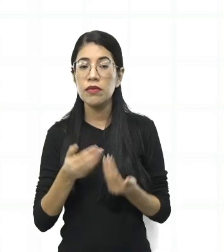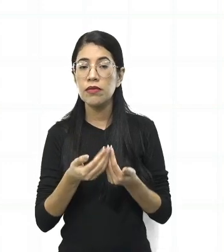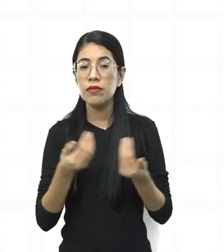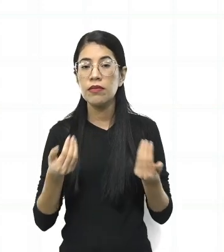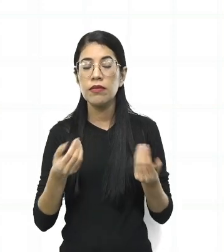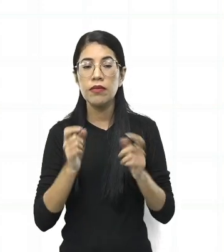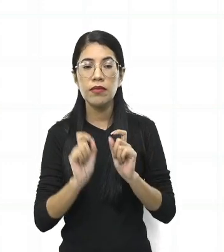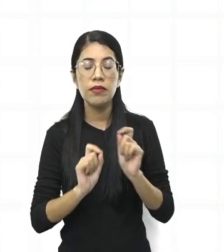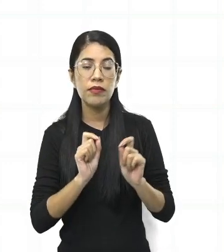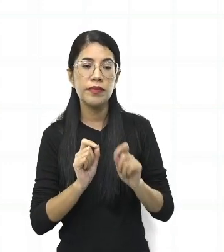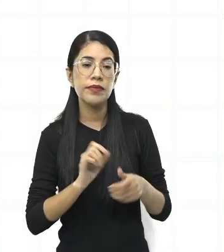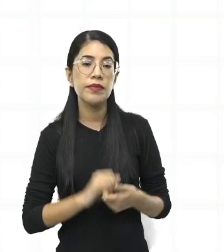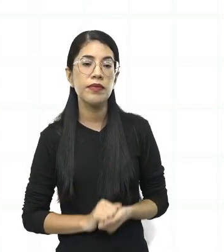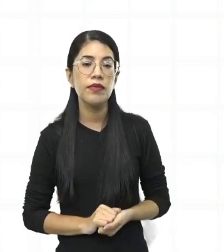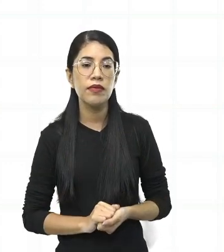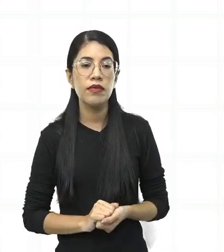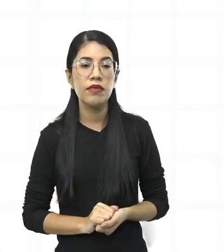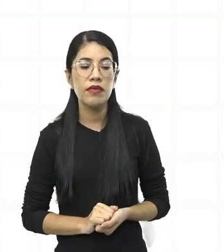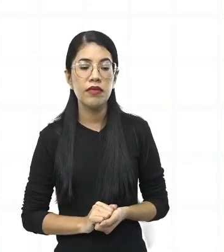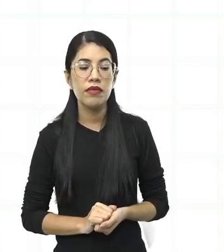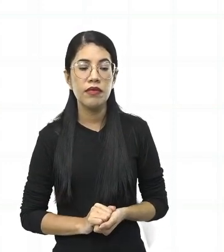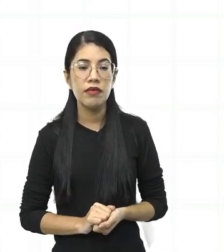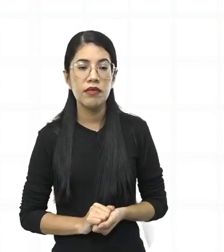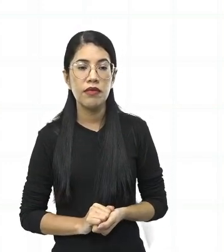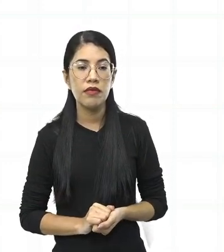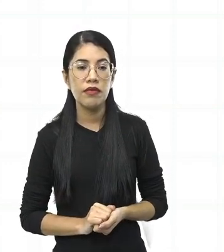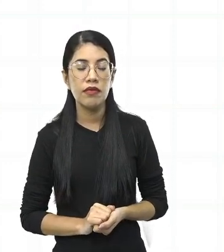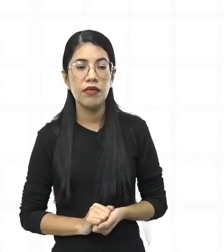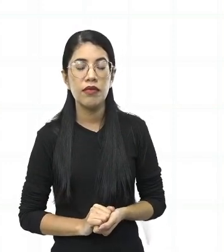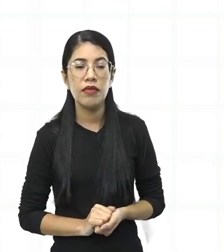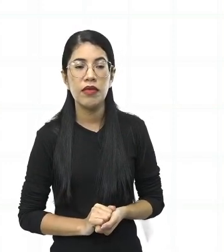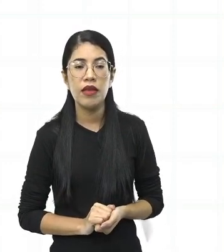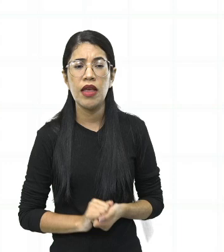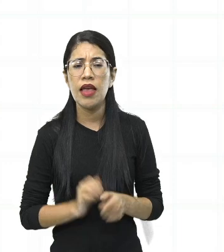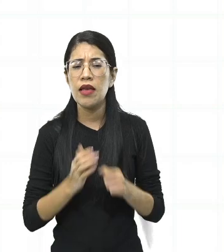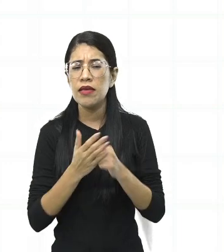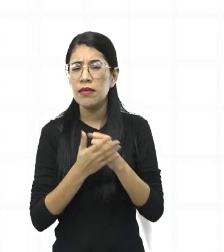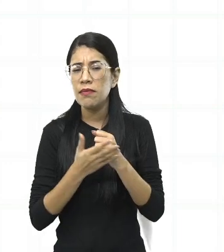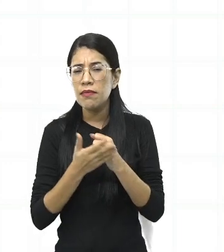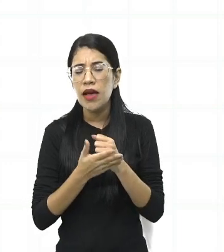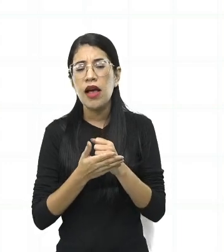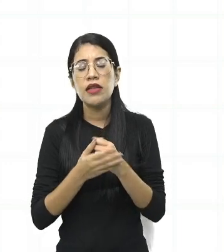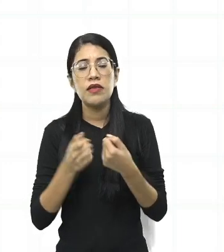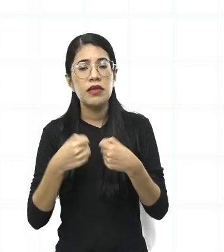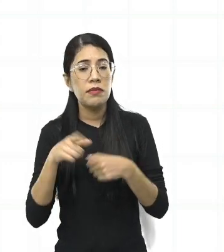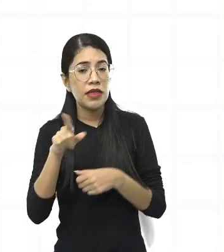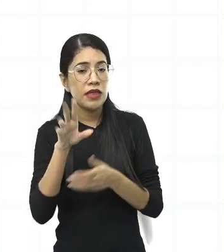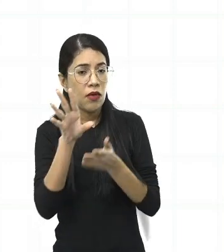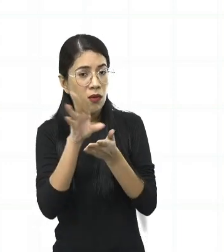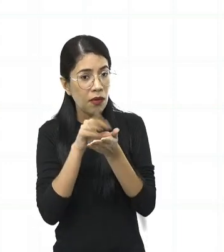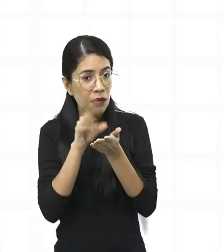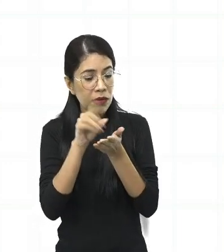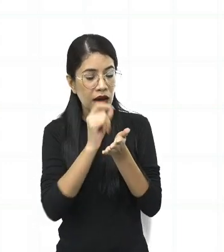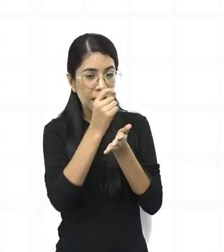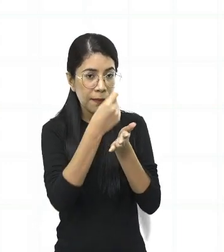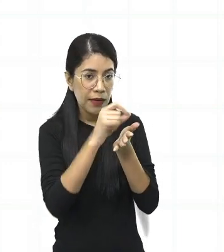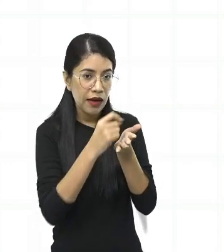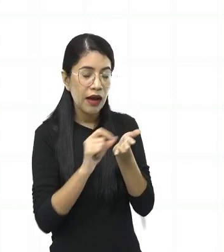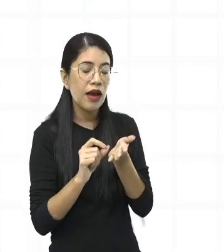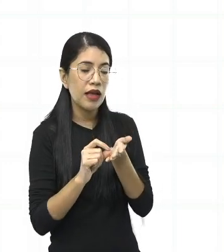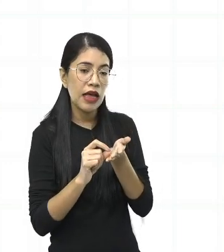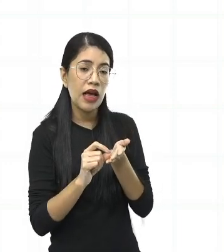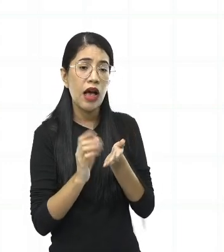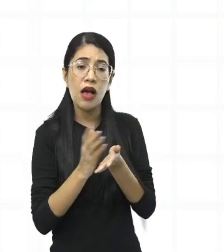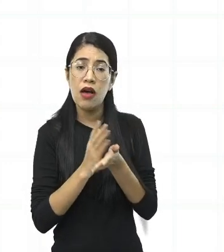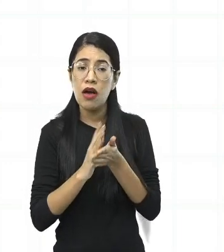separar. Gente, isso aqui é básico. Anotem no caderno de vocês, porque isso aqui faz perder tanto ponto